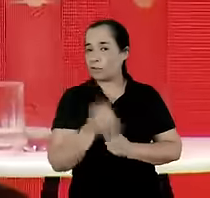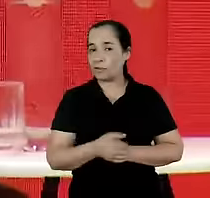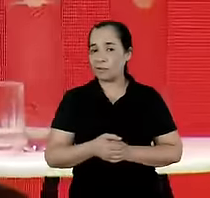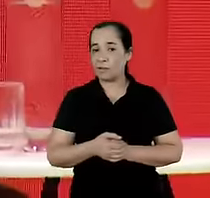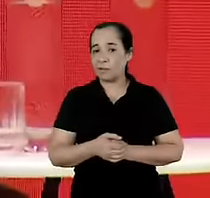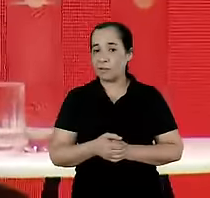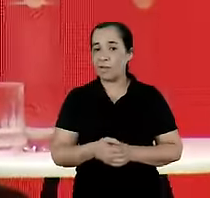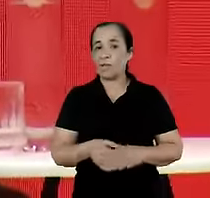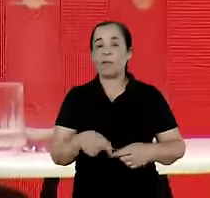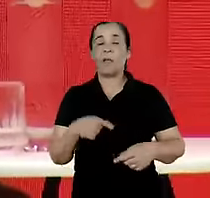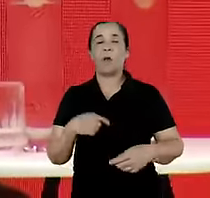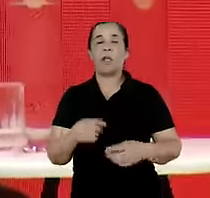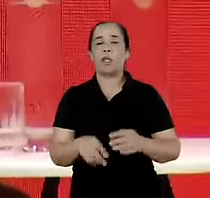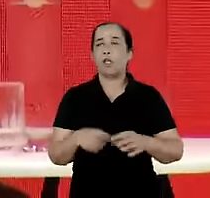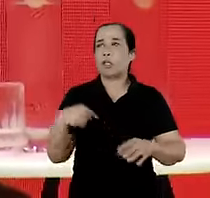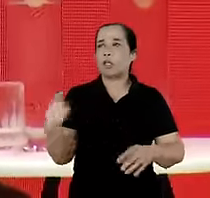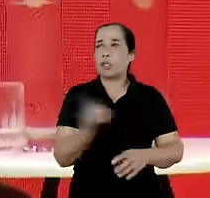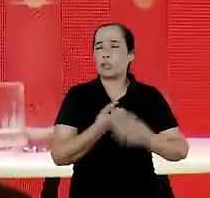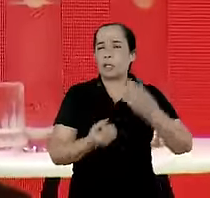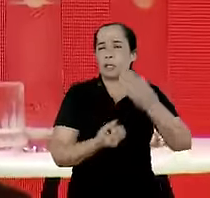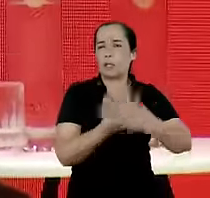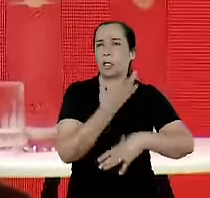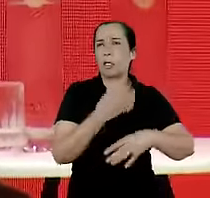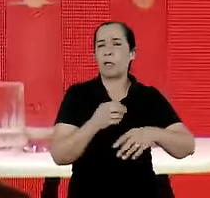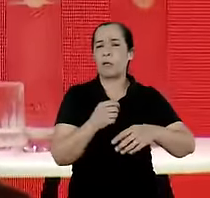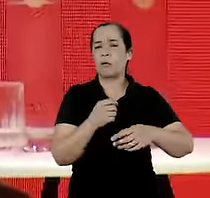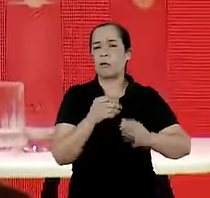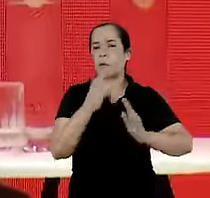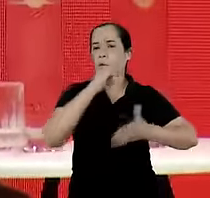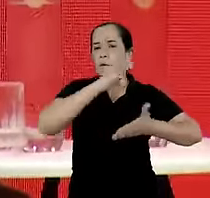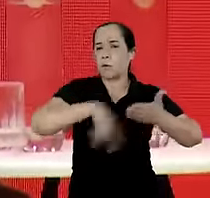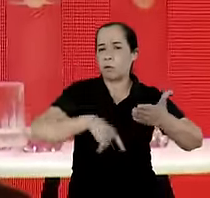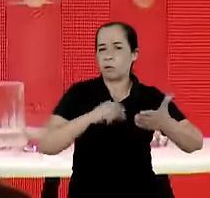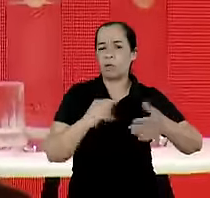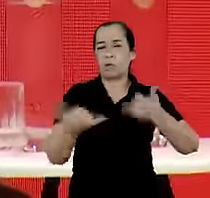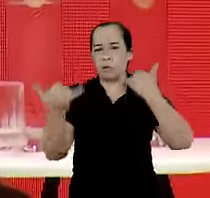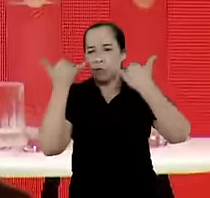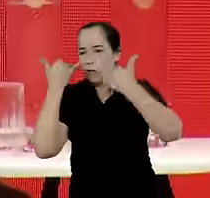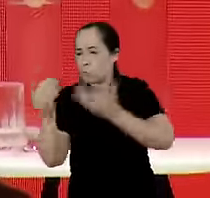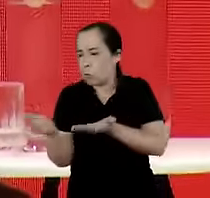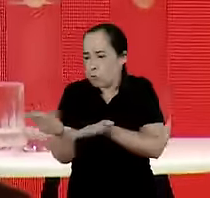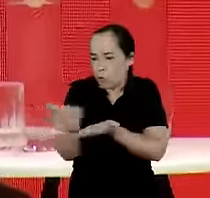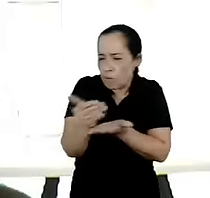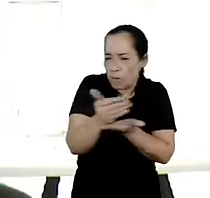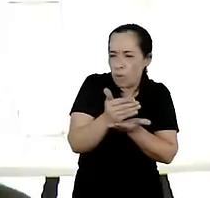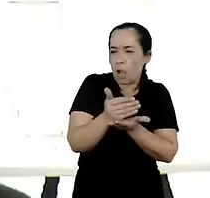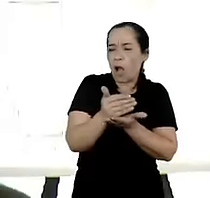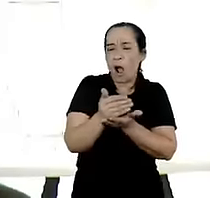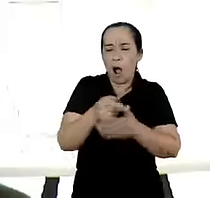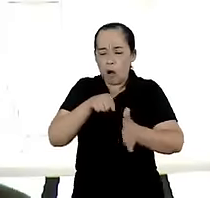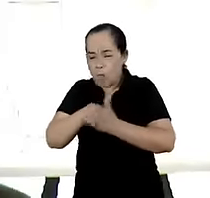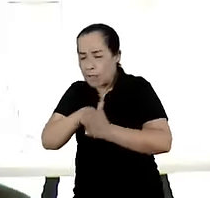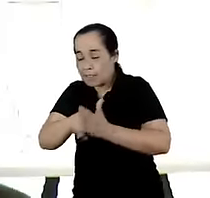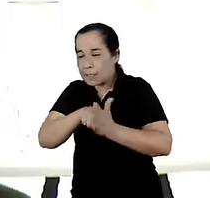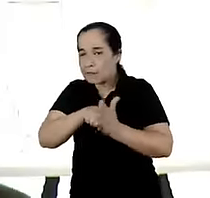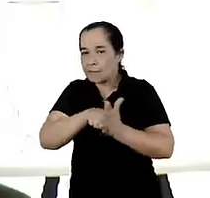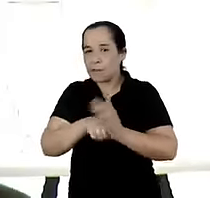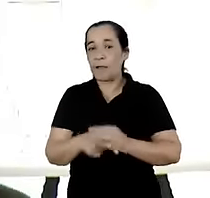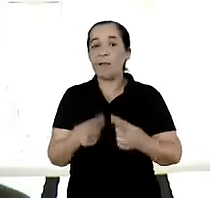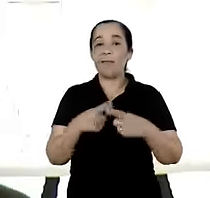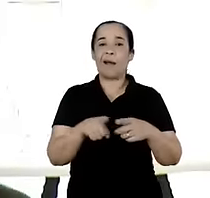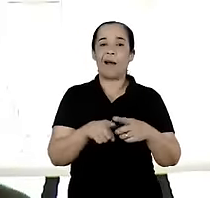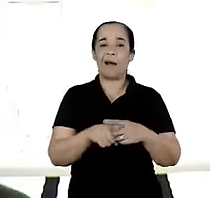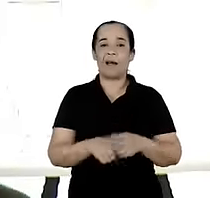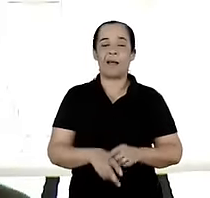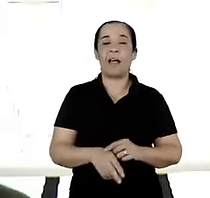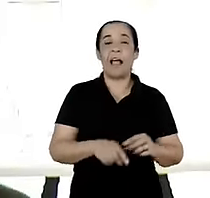da tese e a gente administra taticamente com as informações correntes qu a gente acha a probabilidade de ter um evento busca o Red que é a gestão ativa no caso da renda variável